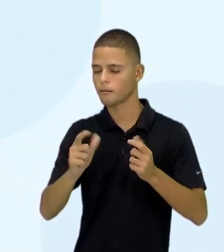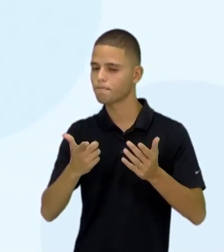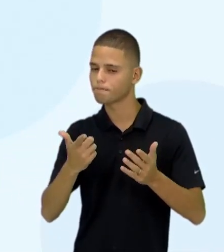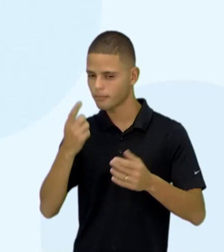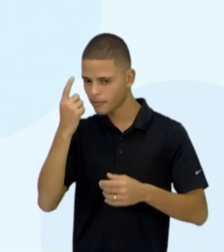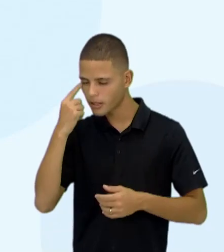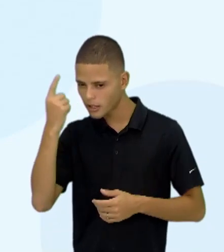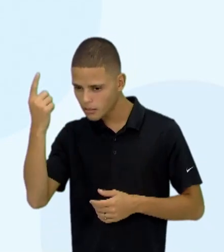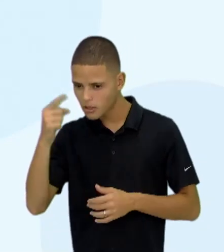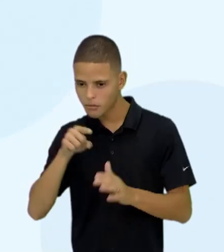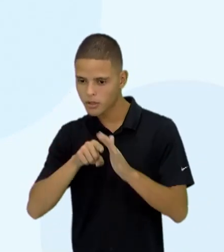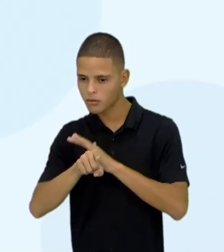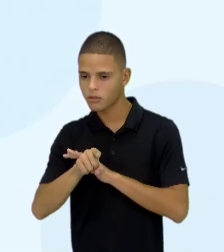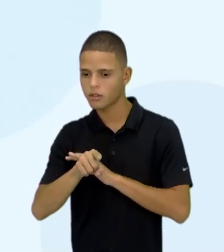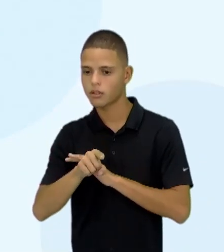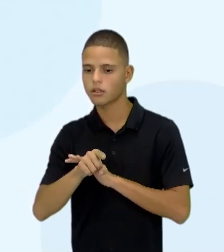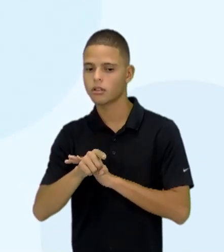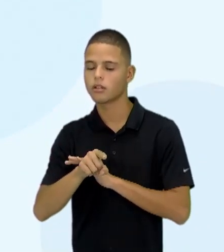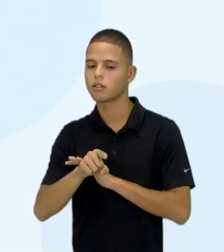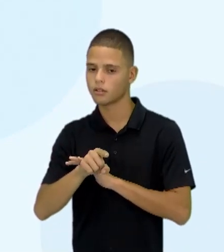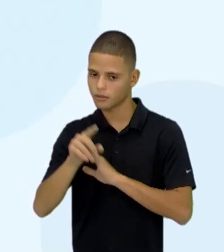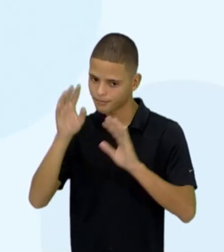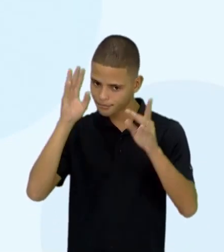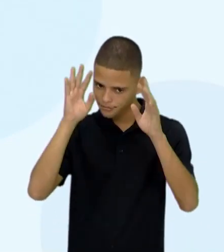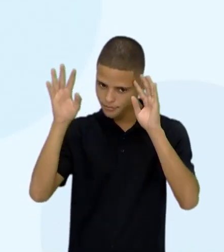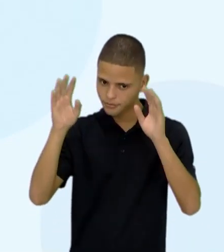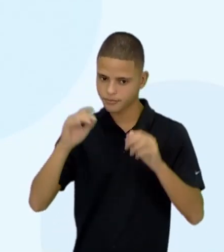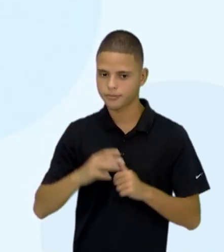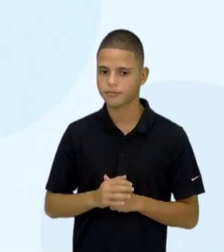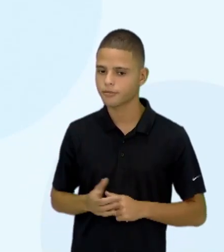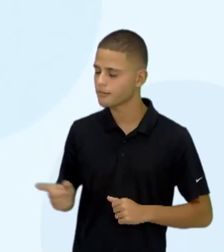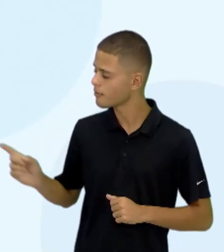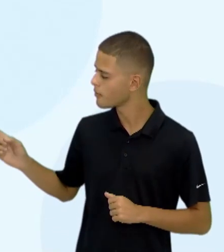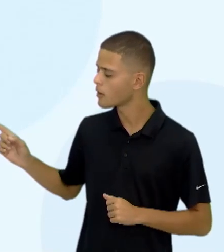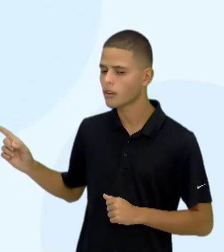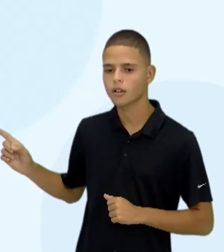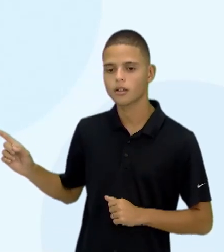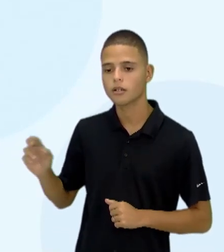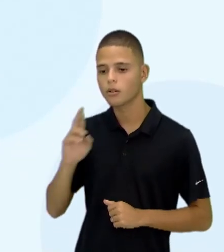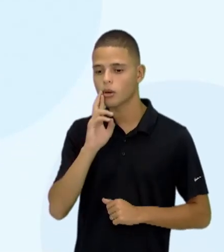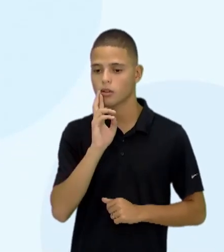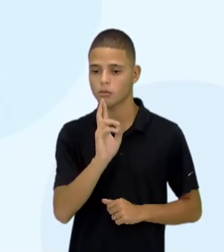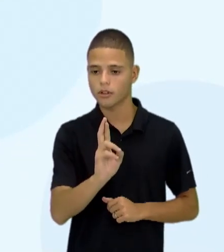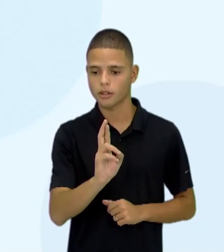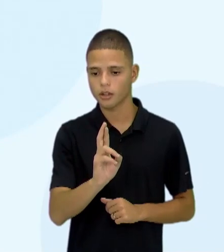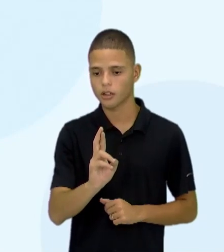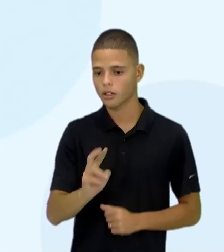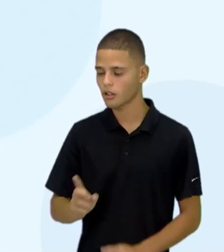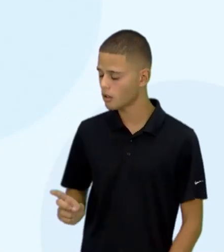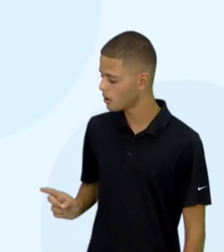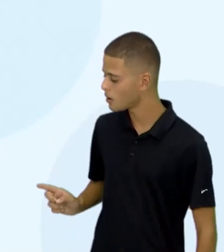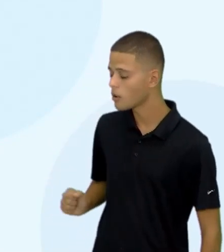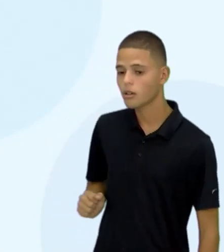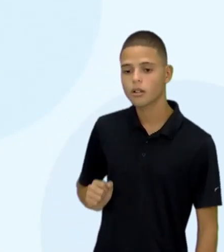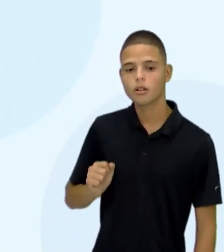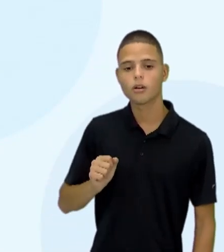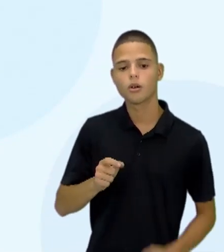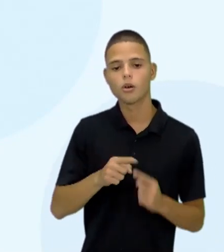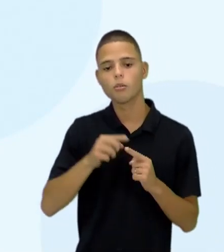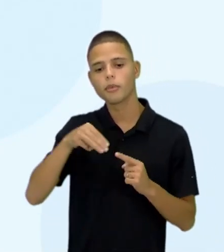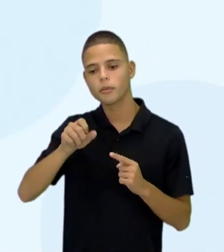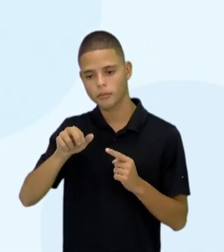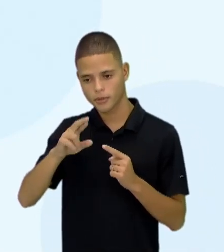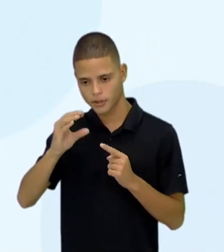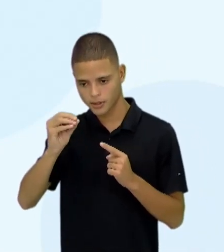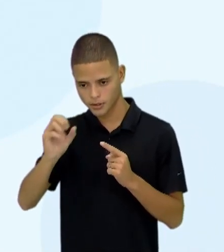Eles conseguem responder? Deixei aí para vocês no ar. E quanto à pesquisa, o que eles falam? O Marco já diz que é possível